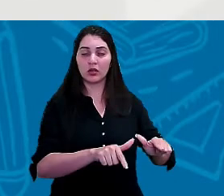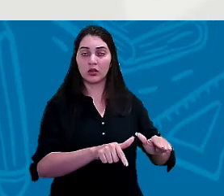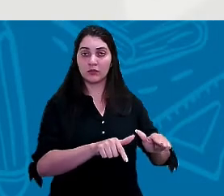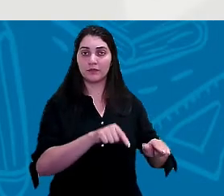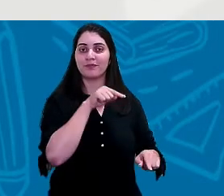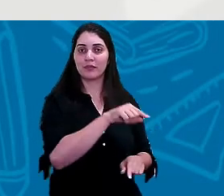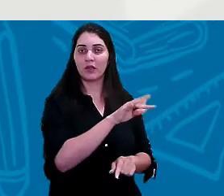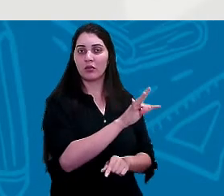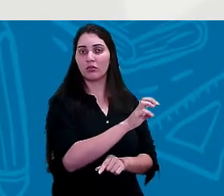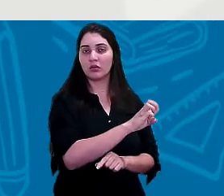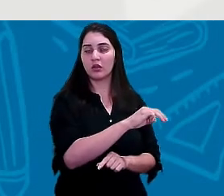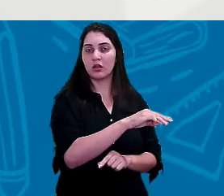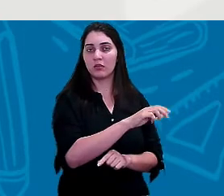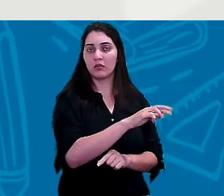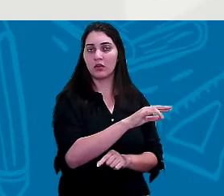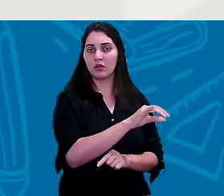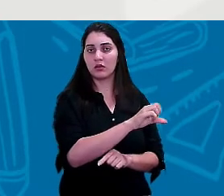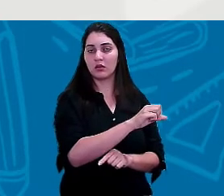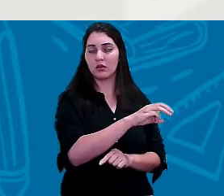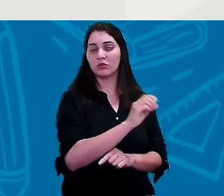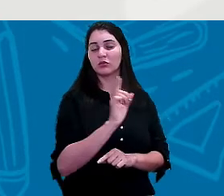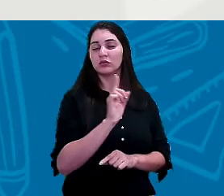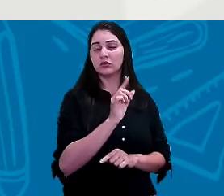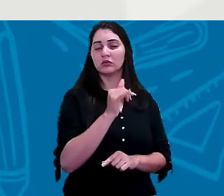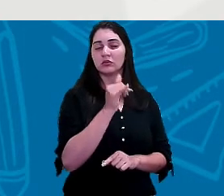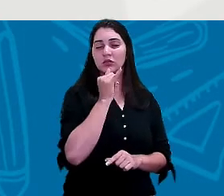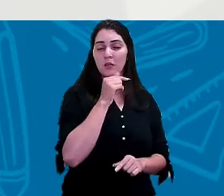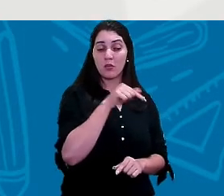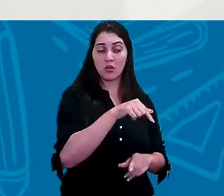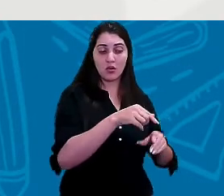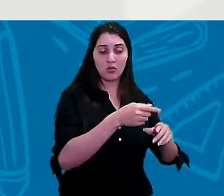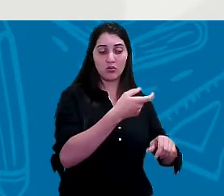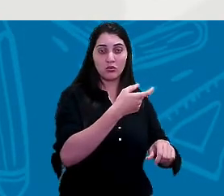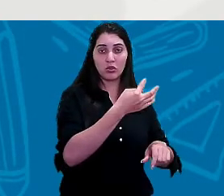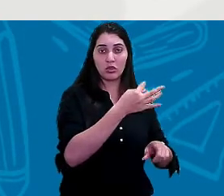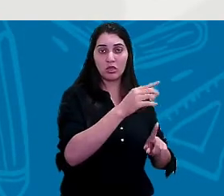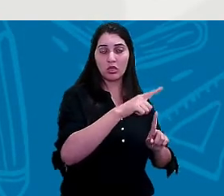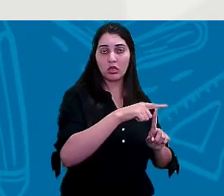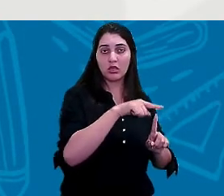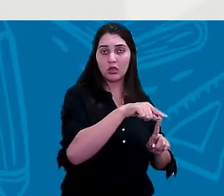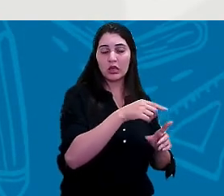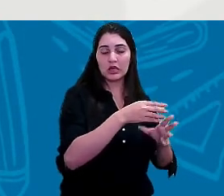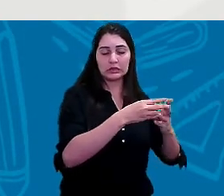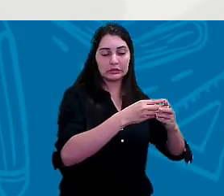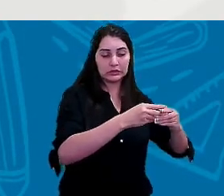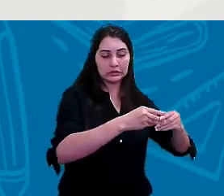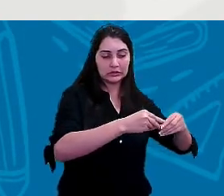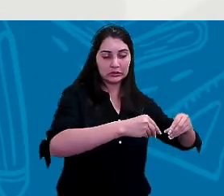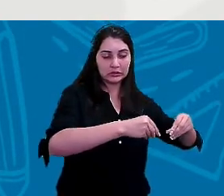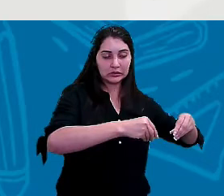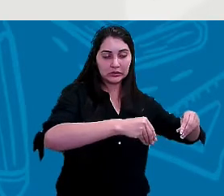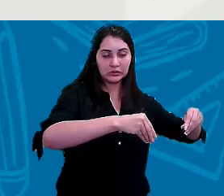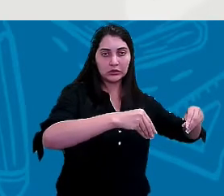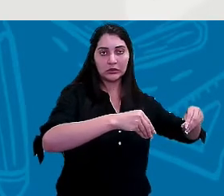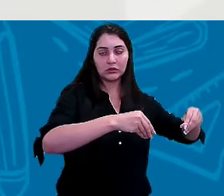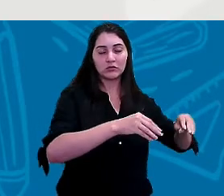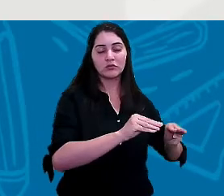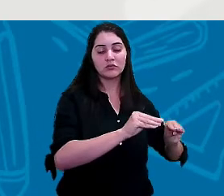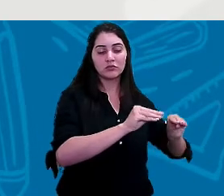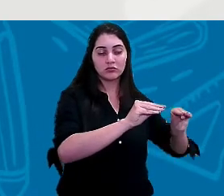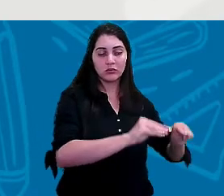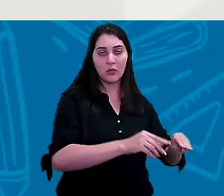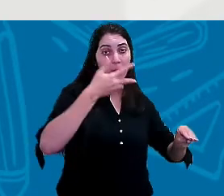No intemperismo, um material que sofre desgaste, ele vai ser depositado naquele mesmo